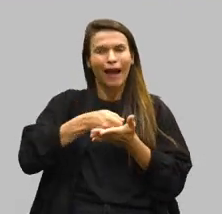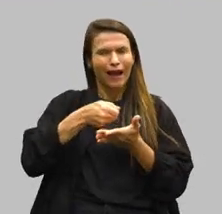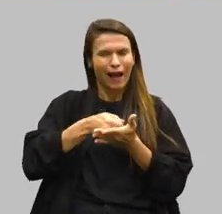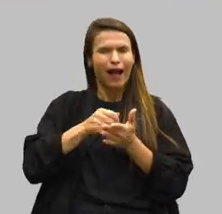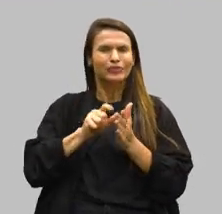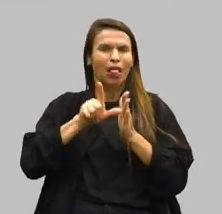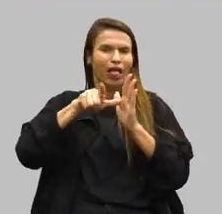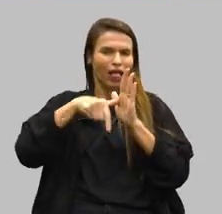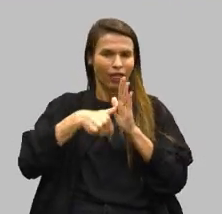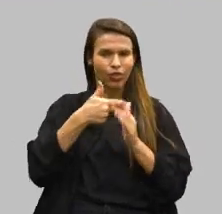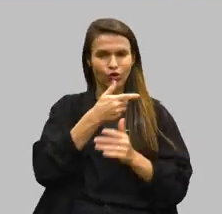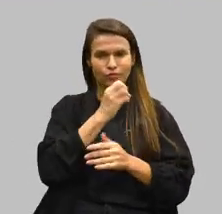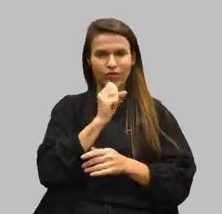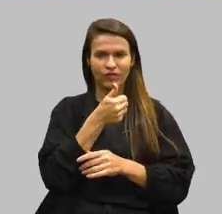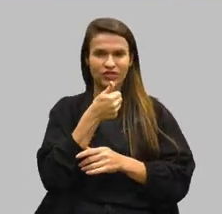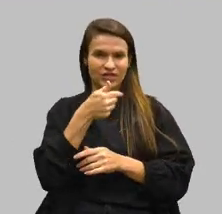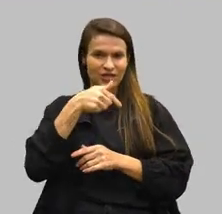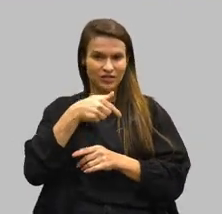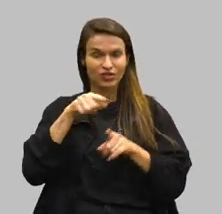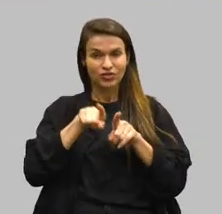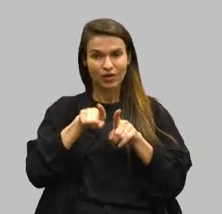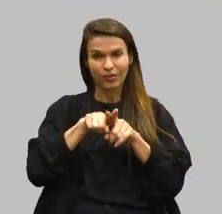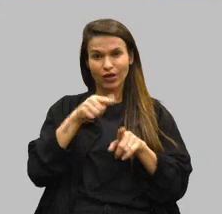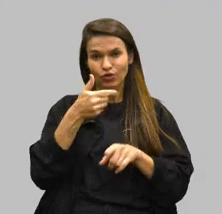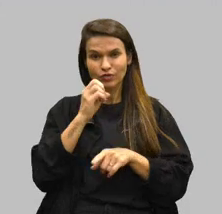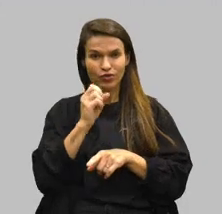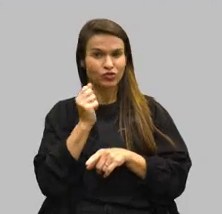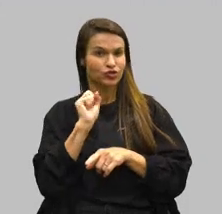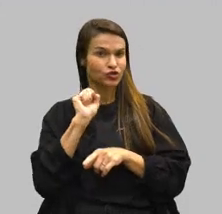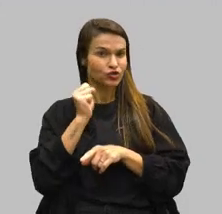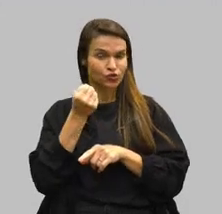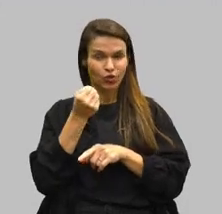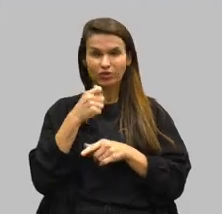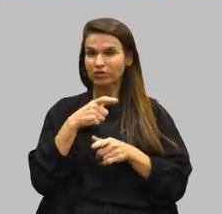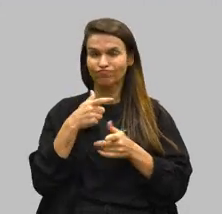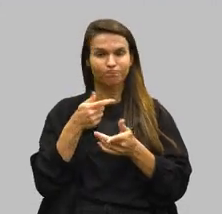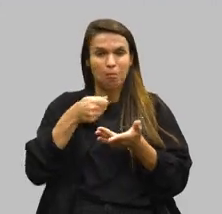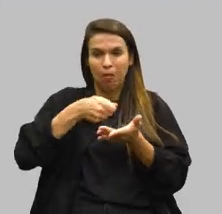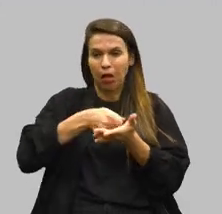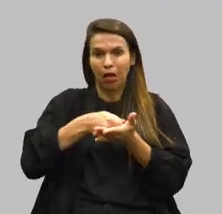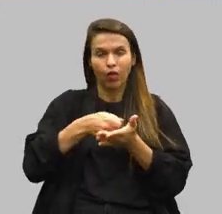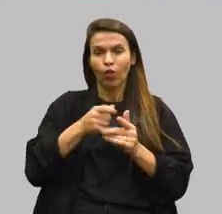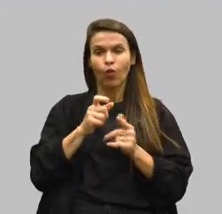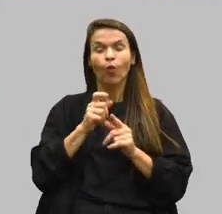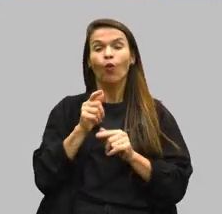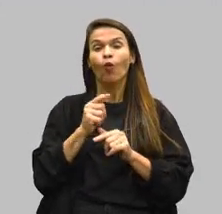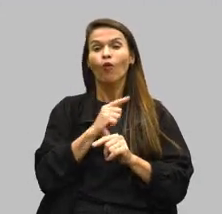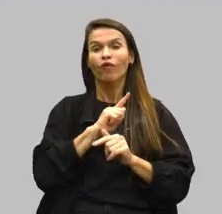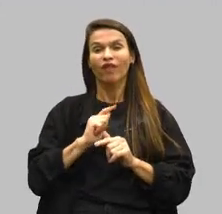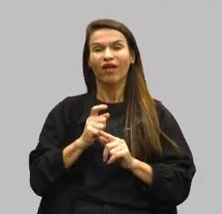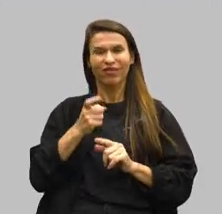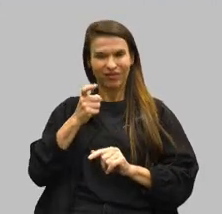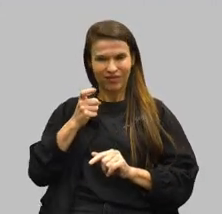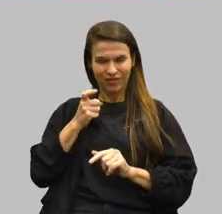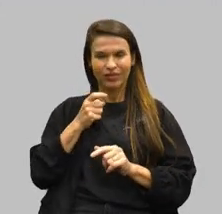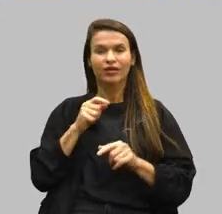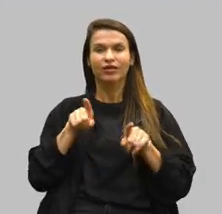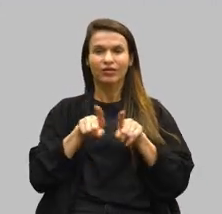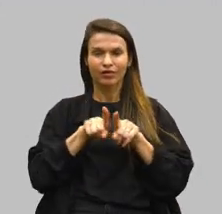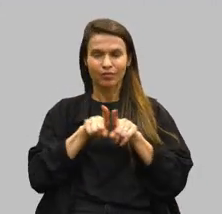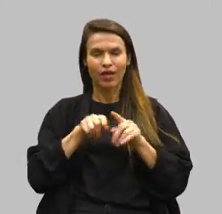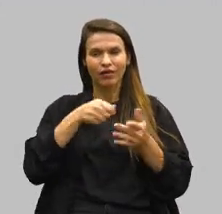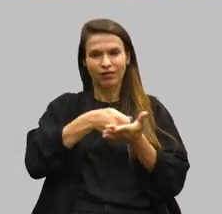2017 e 2018 que não estavam sendo pagos no governo anterior ao governo atual e além de ter feito esses